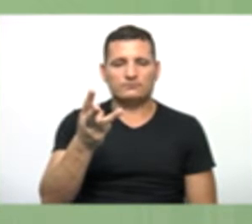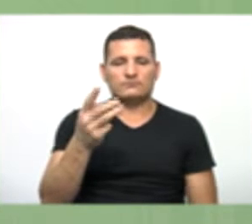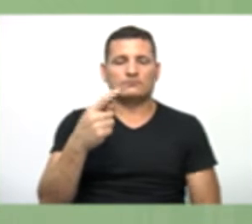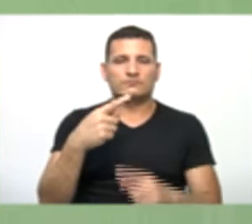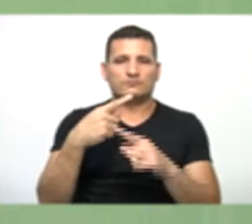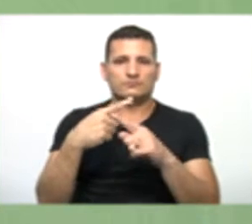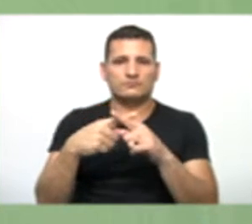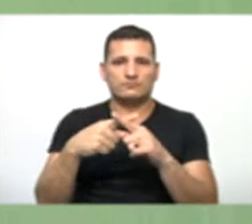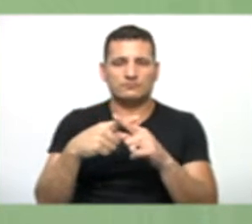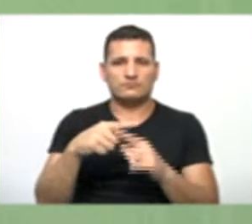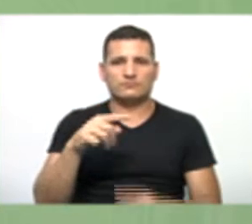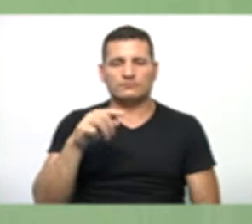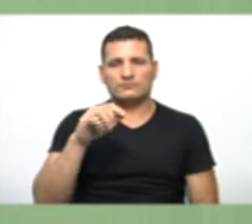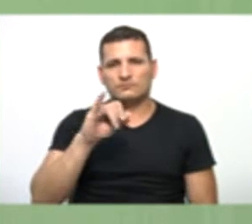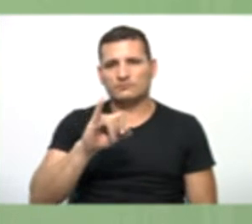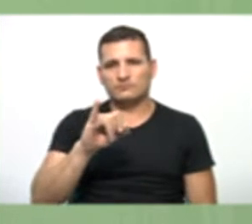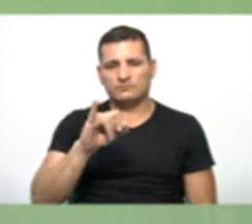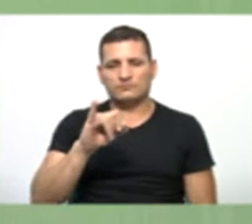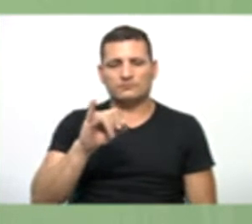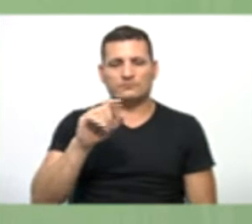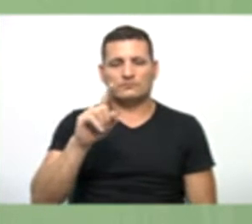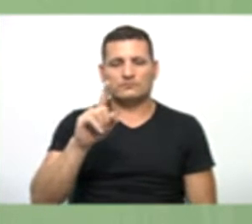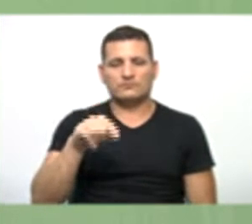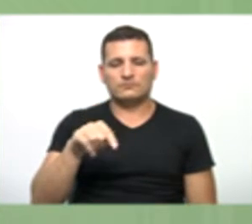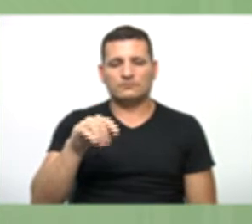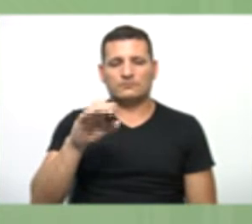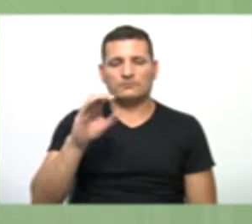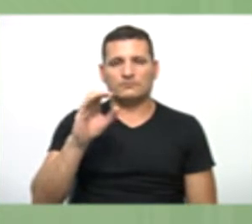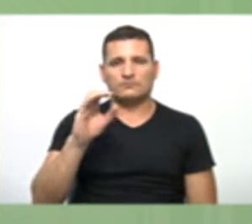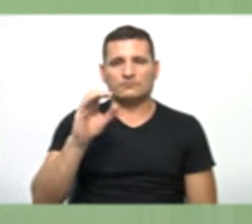vezes a nossa taxa, que é